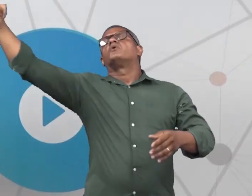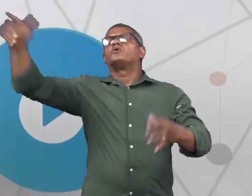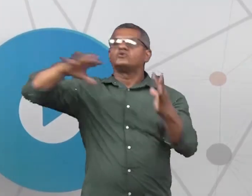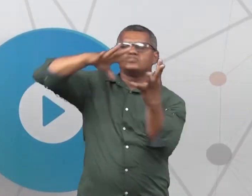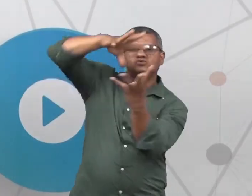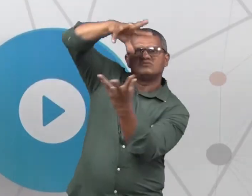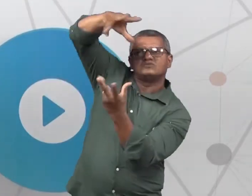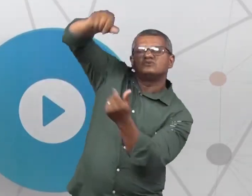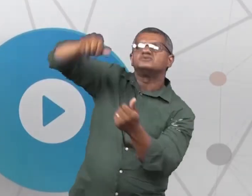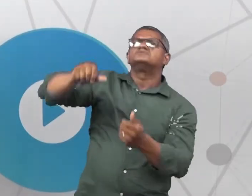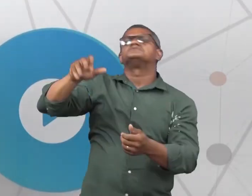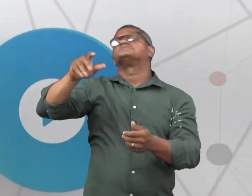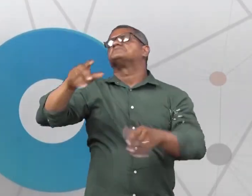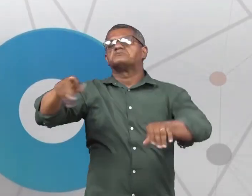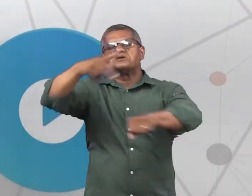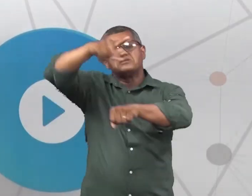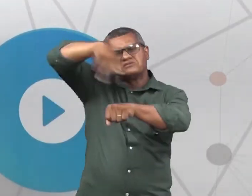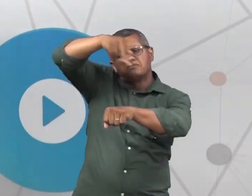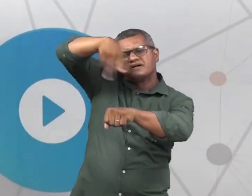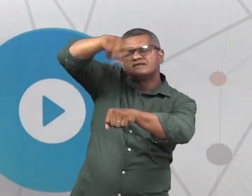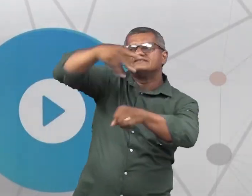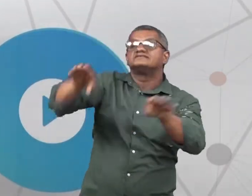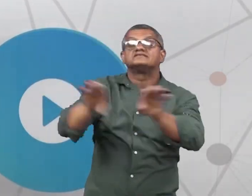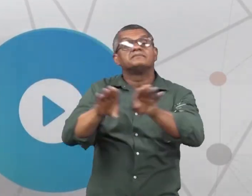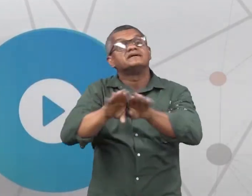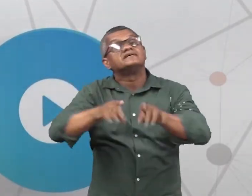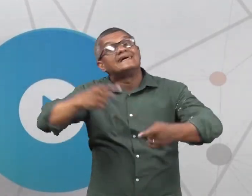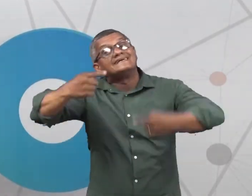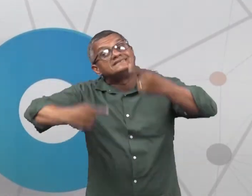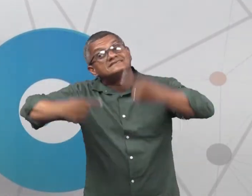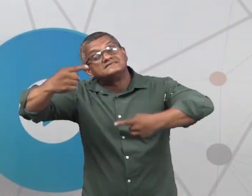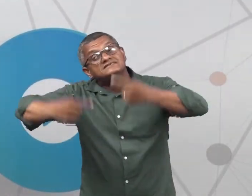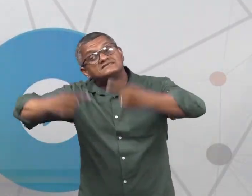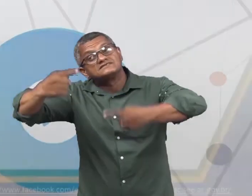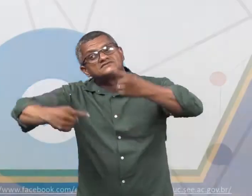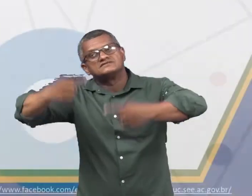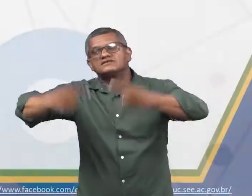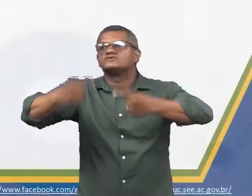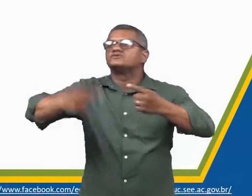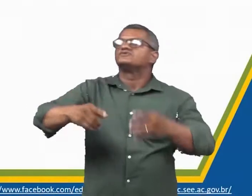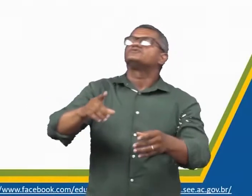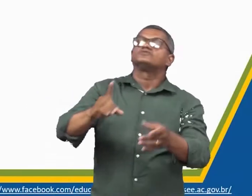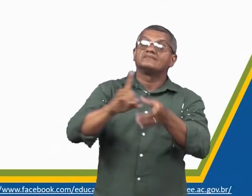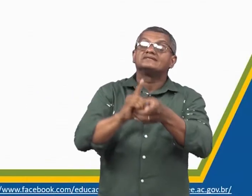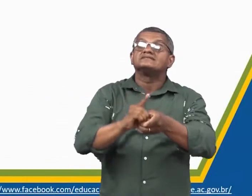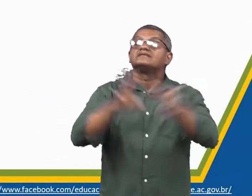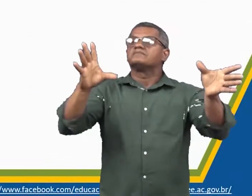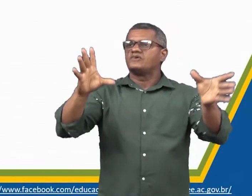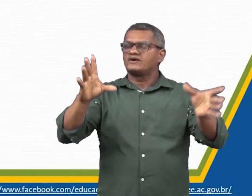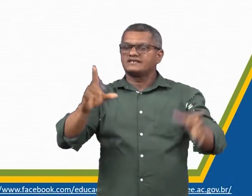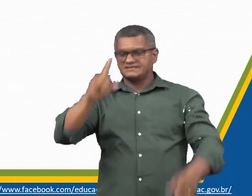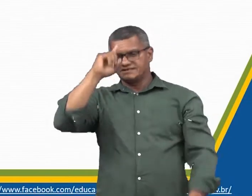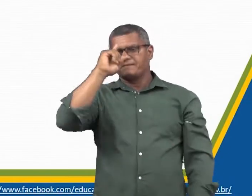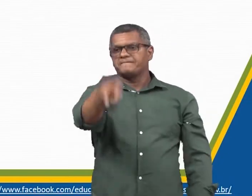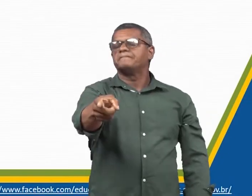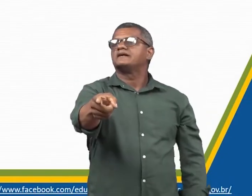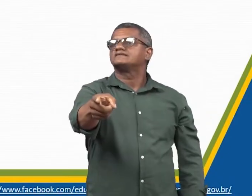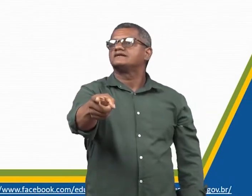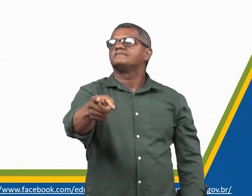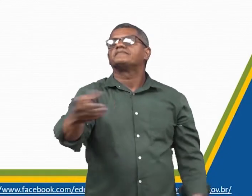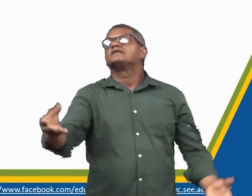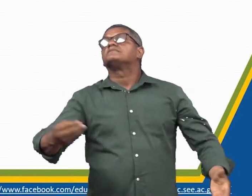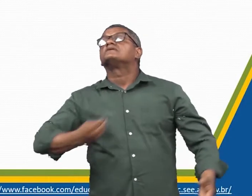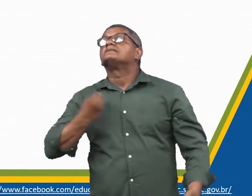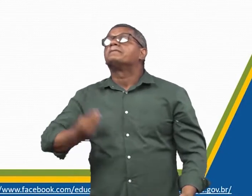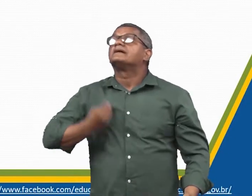em várias outras partes, em vários outros países, né, tem essa discussão, é sobre a democracia deliberativa